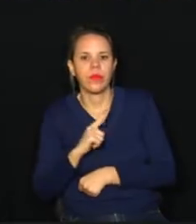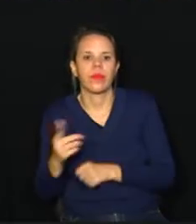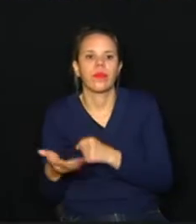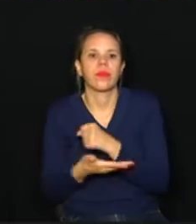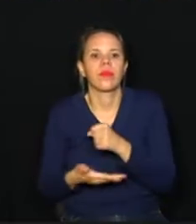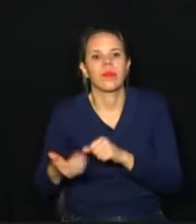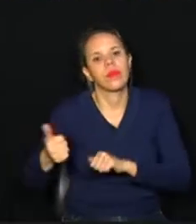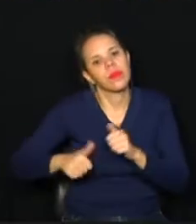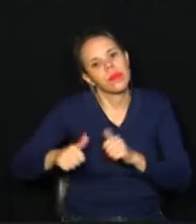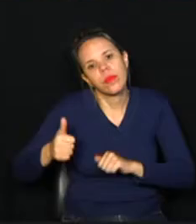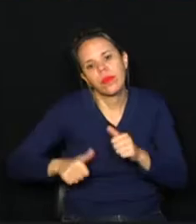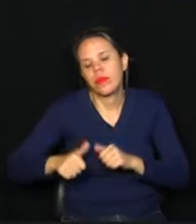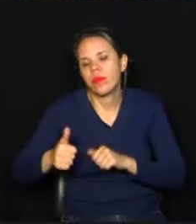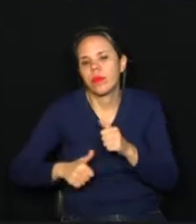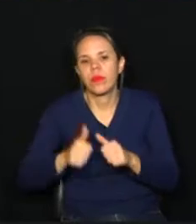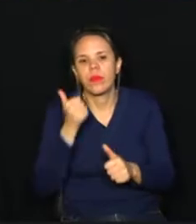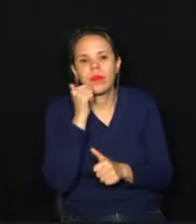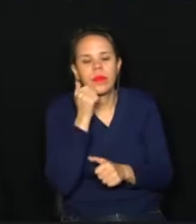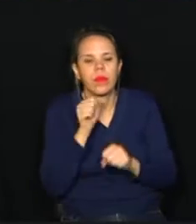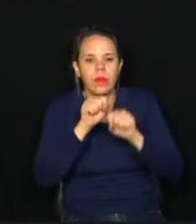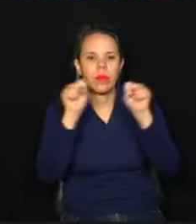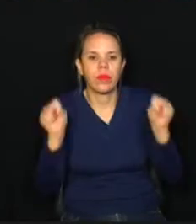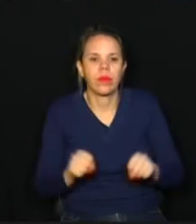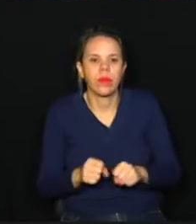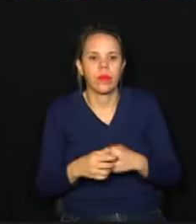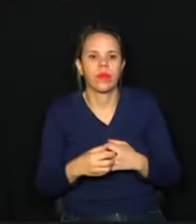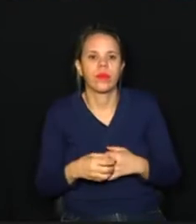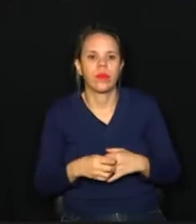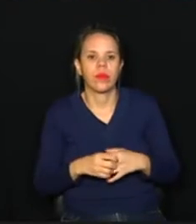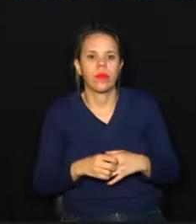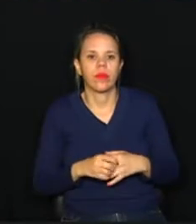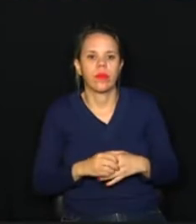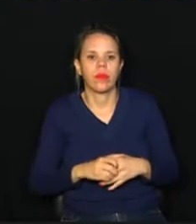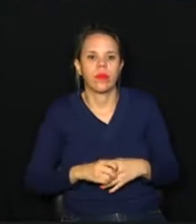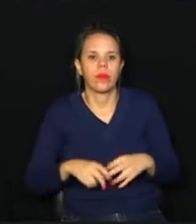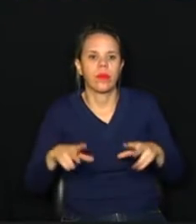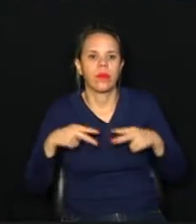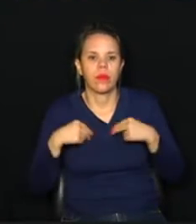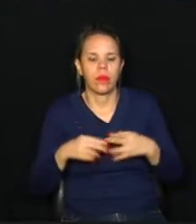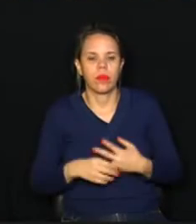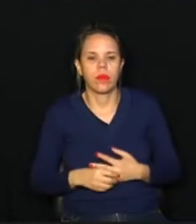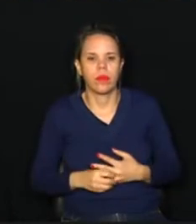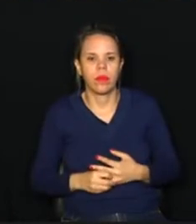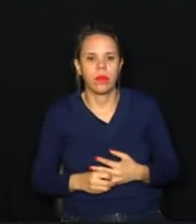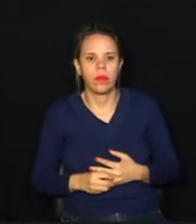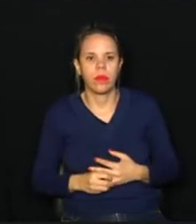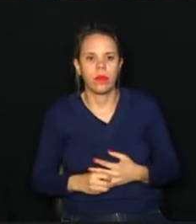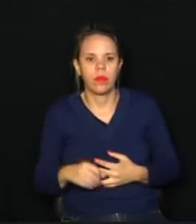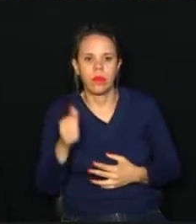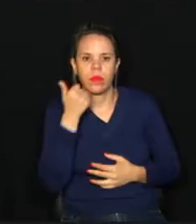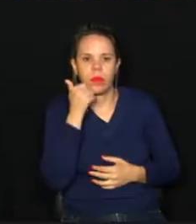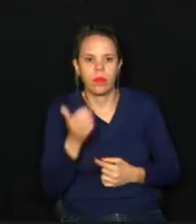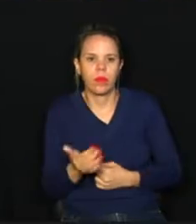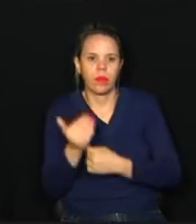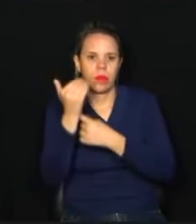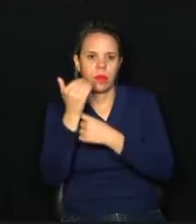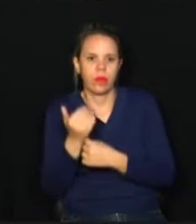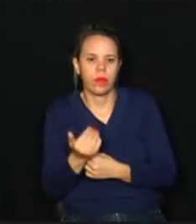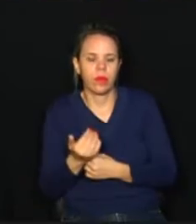a avaliação sistemática dos integrantes por mérito. A ciência e a tecnologia